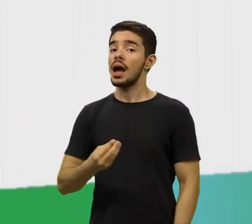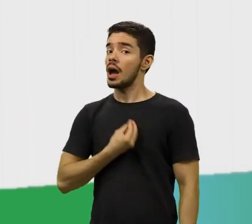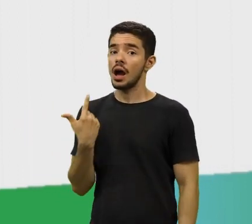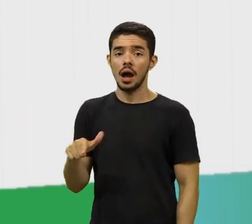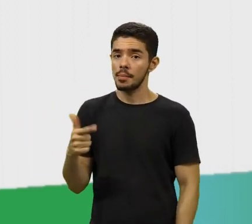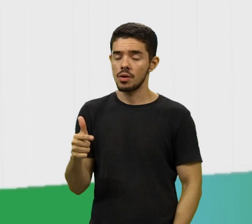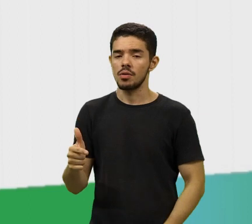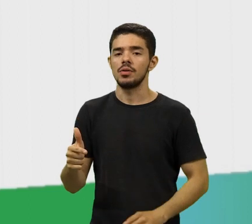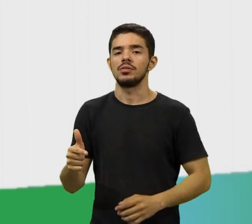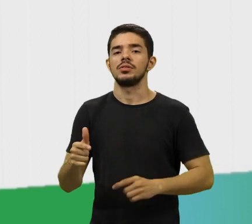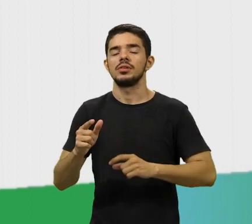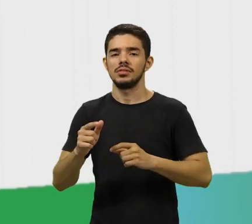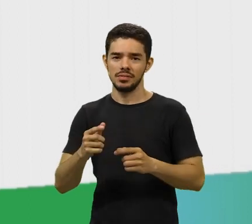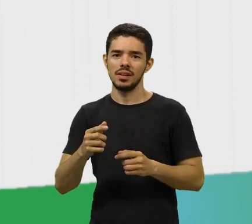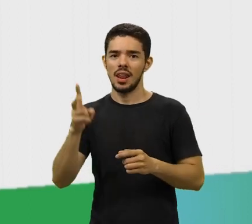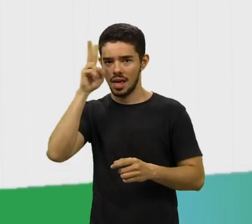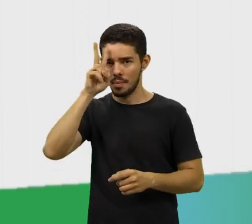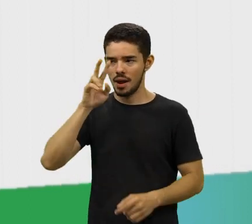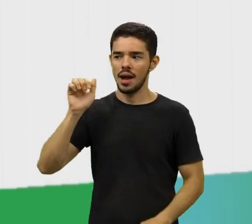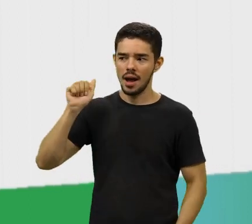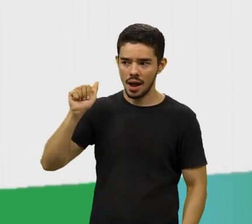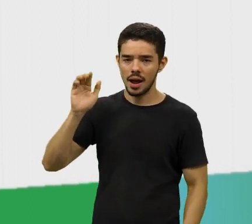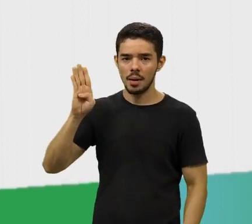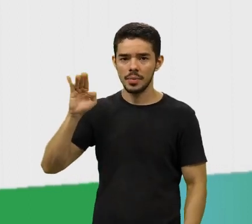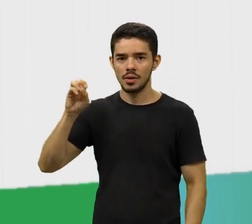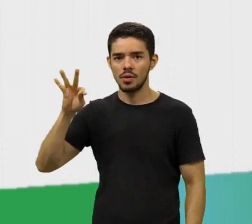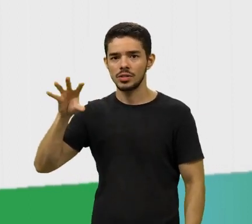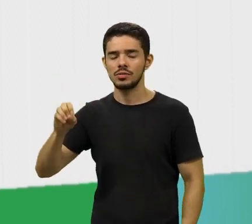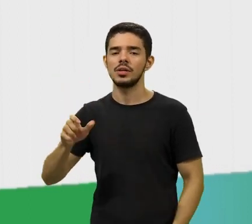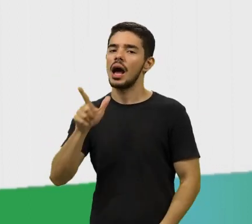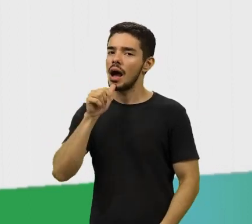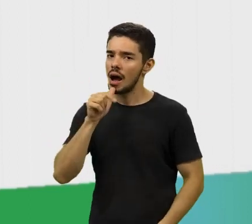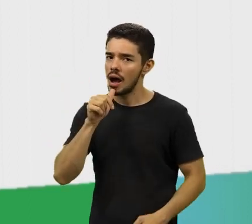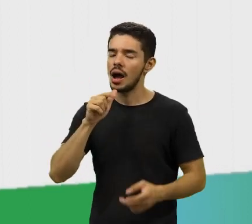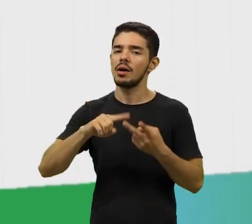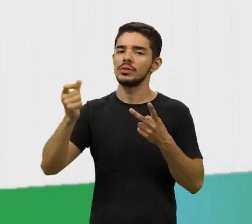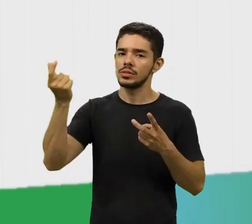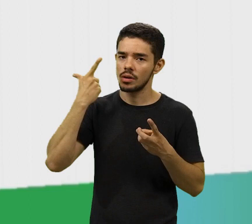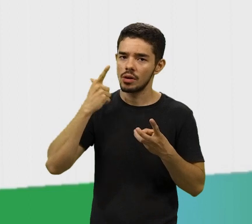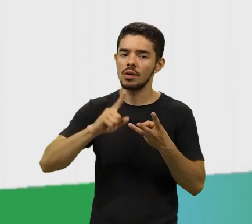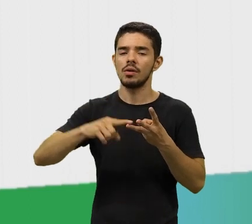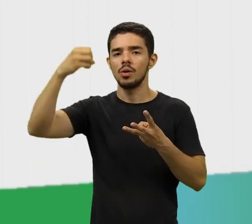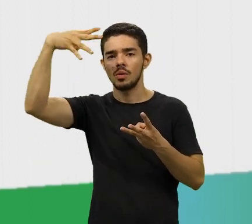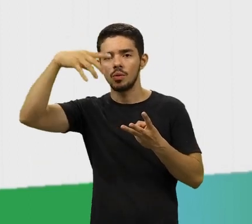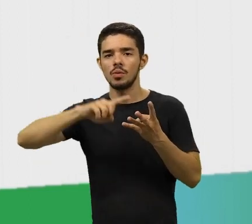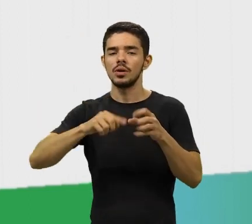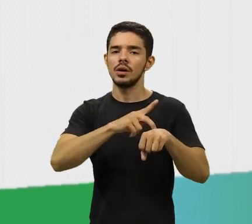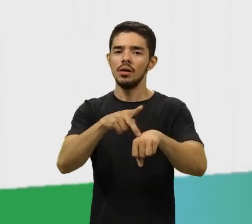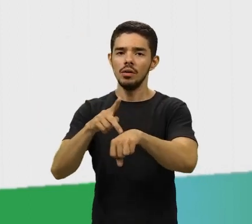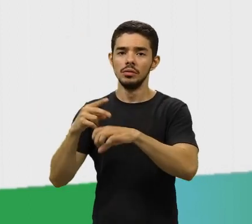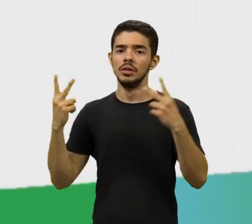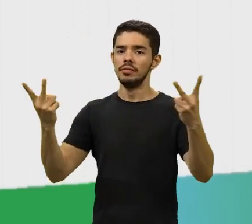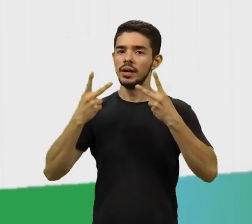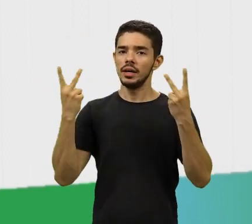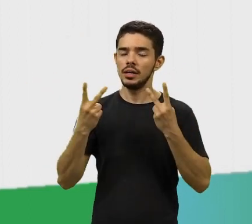né? Que aí relembrar vocês, esse abiótico é a água, é o sol, é a luminosidade, são as rochas, é